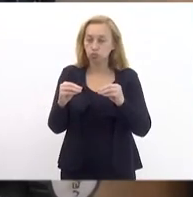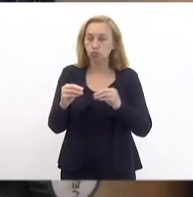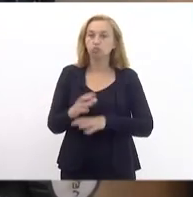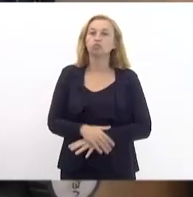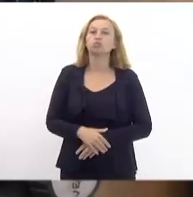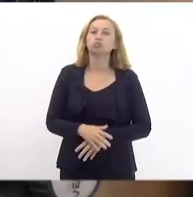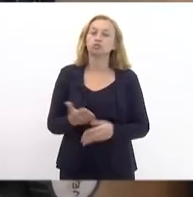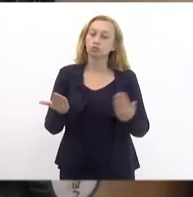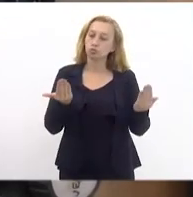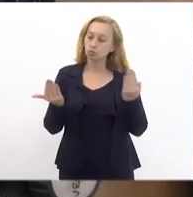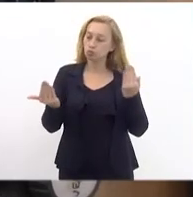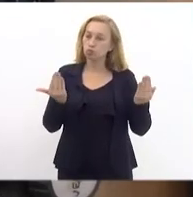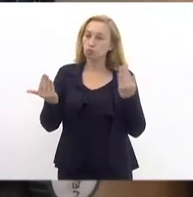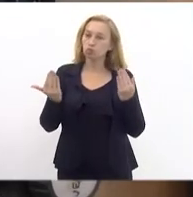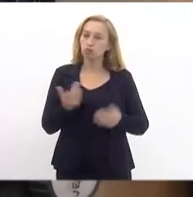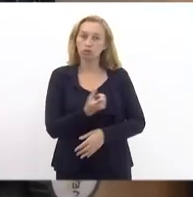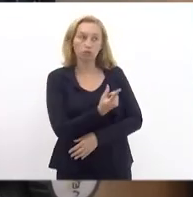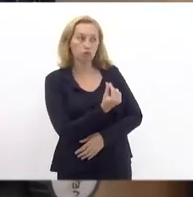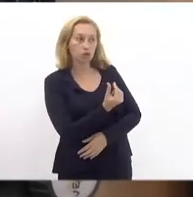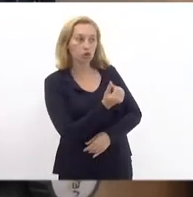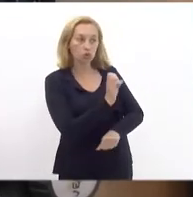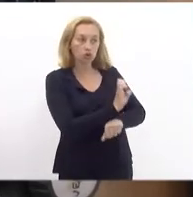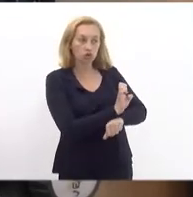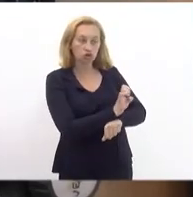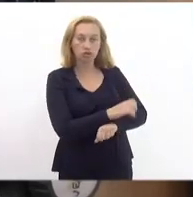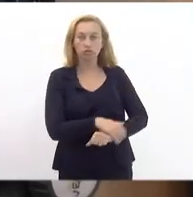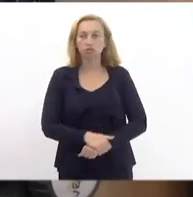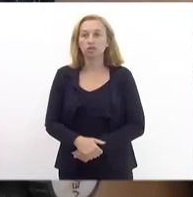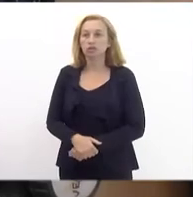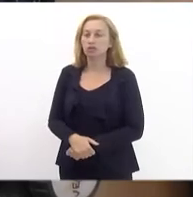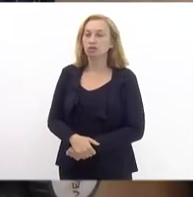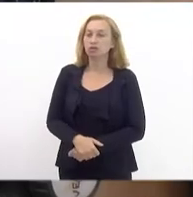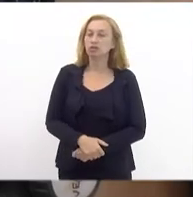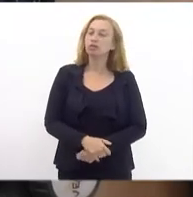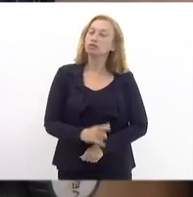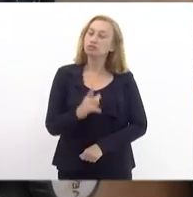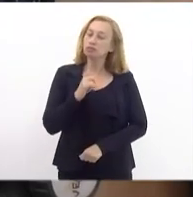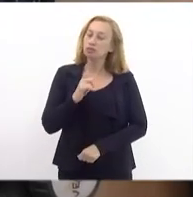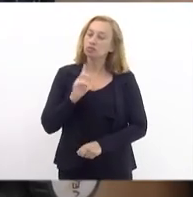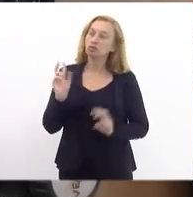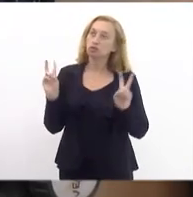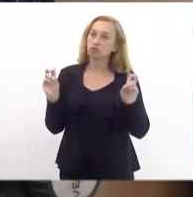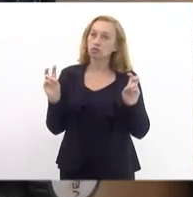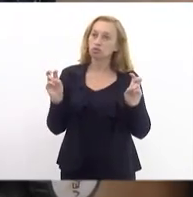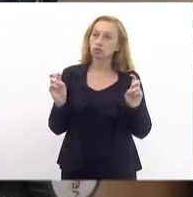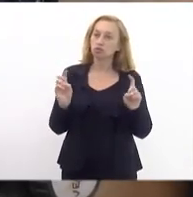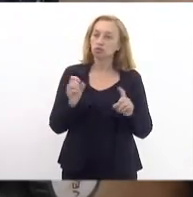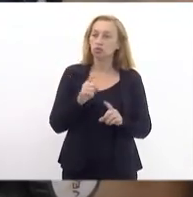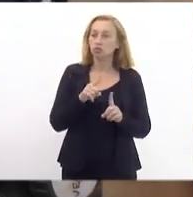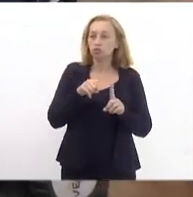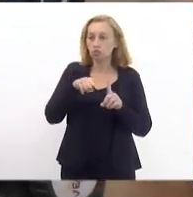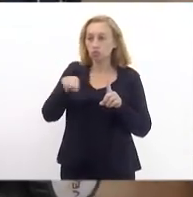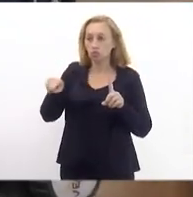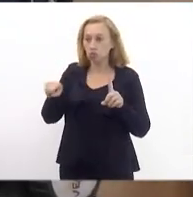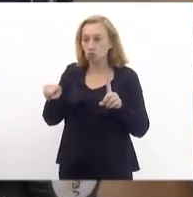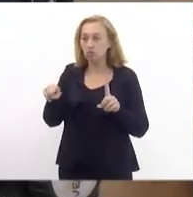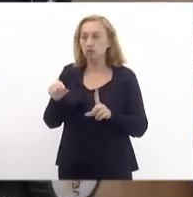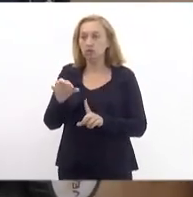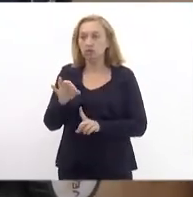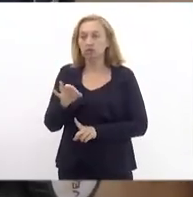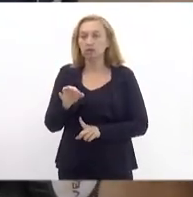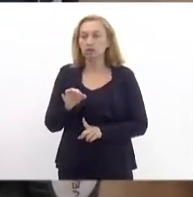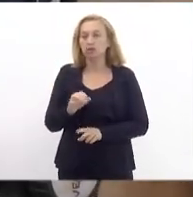gente compara tarifas de Estado, né, tem uma questão do índice que